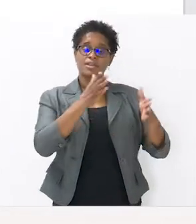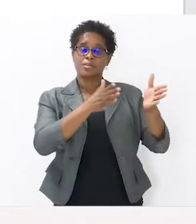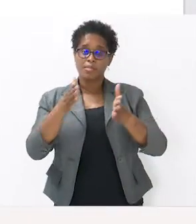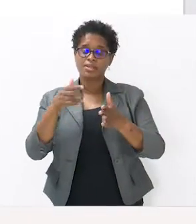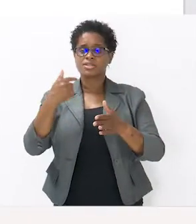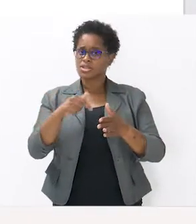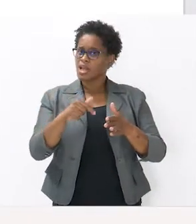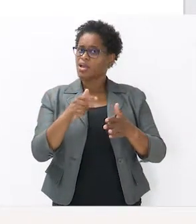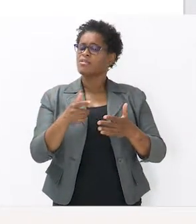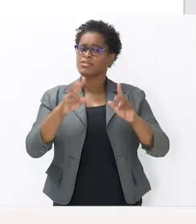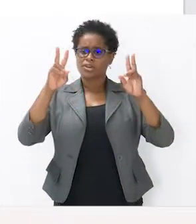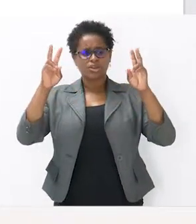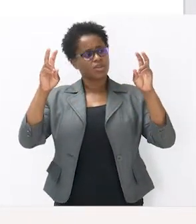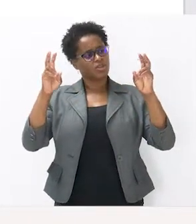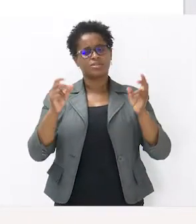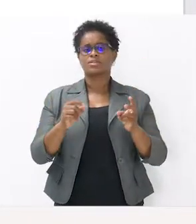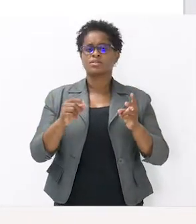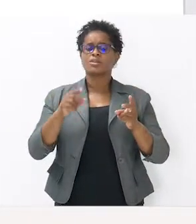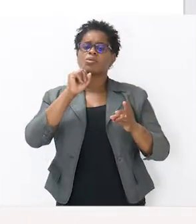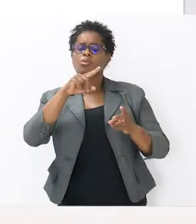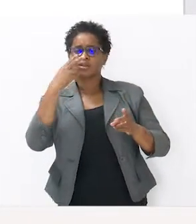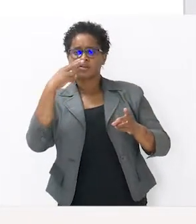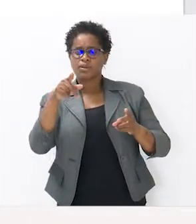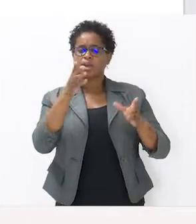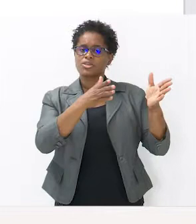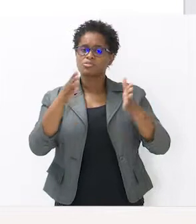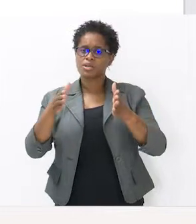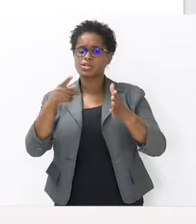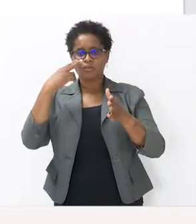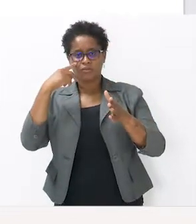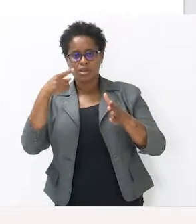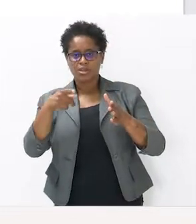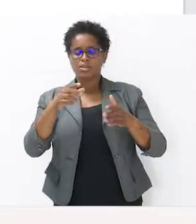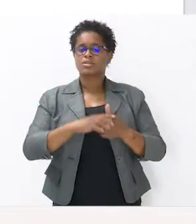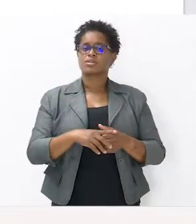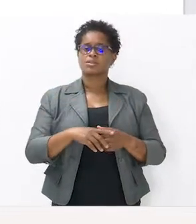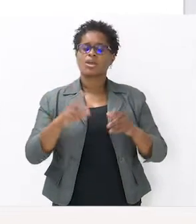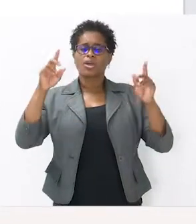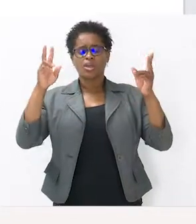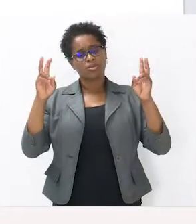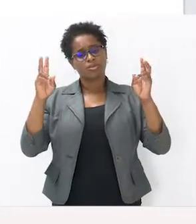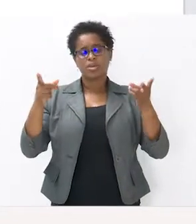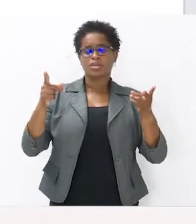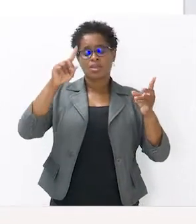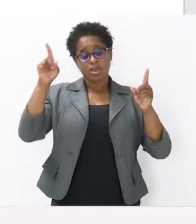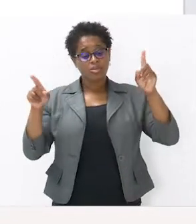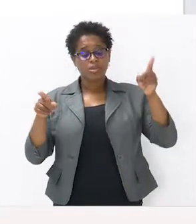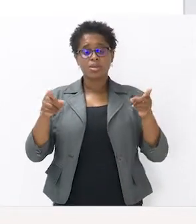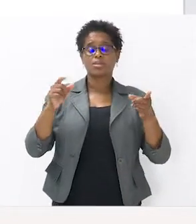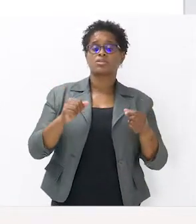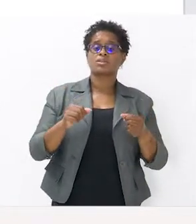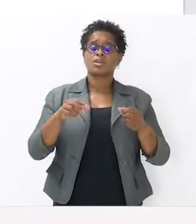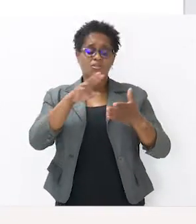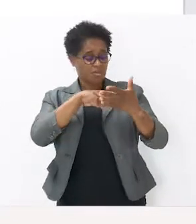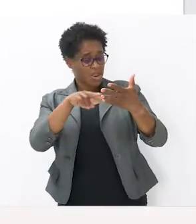partes estavam entre parênteses. Como podem ver, aquelas partes que apareceram entre parênteses não foram lidas. Foram